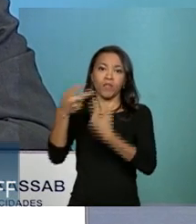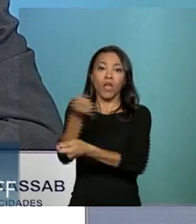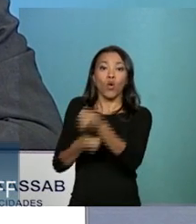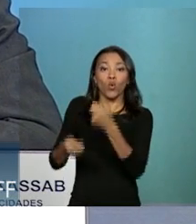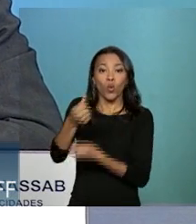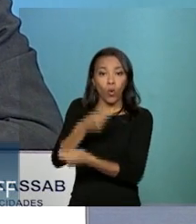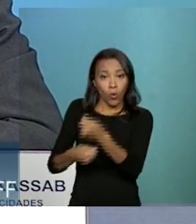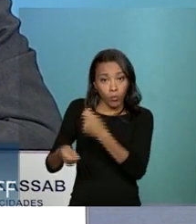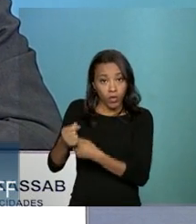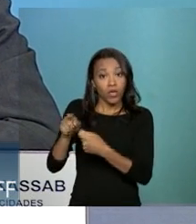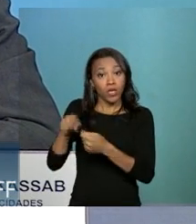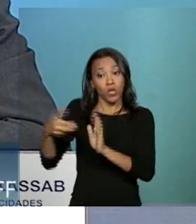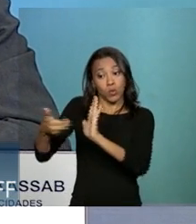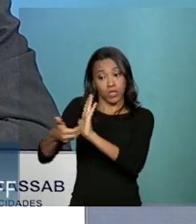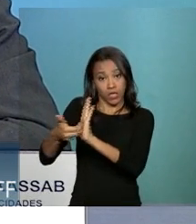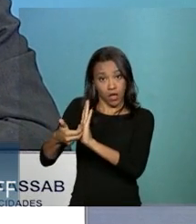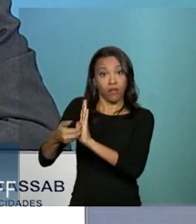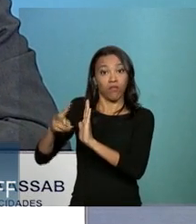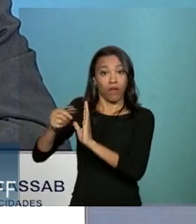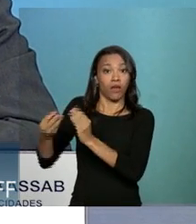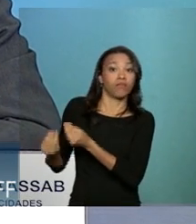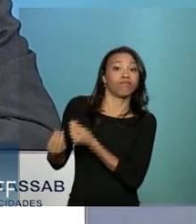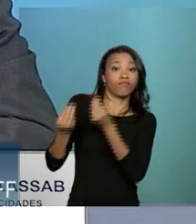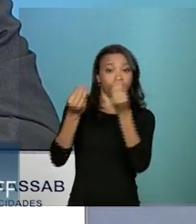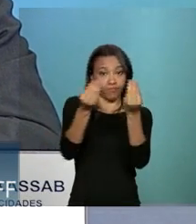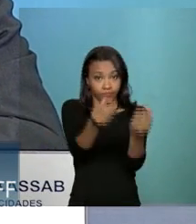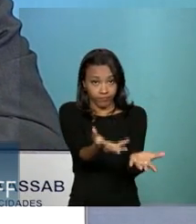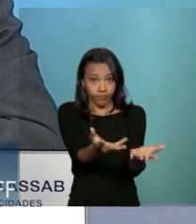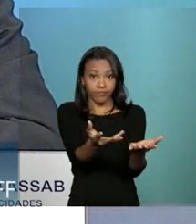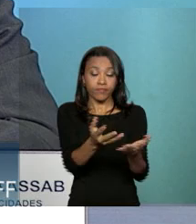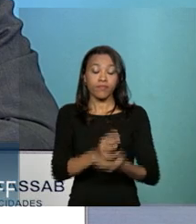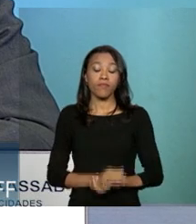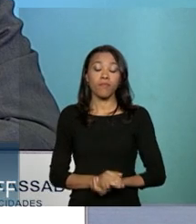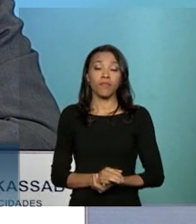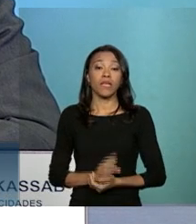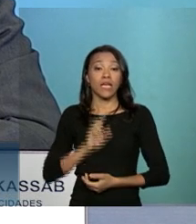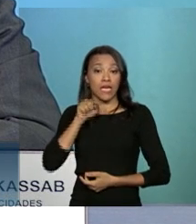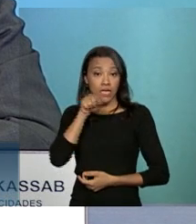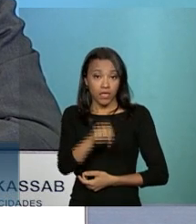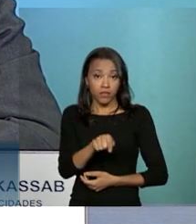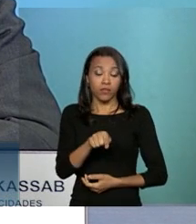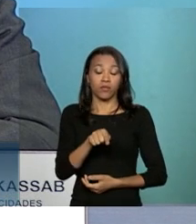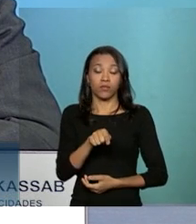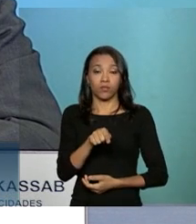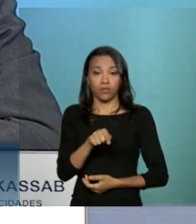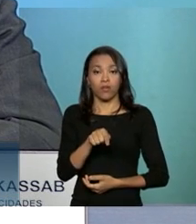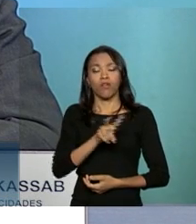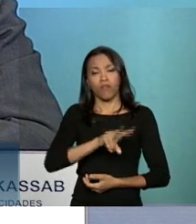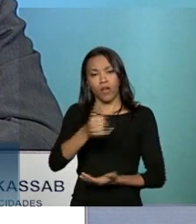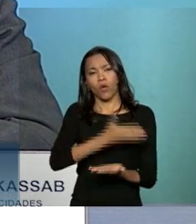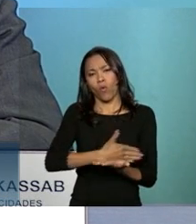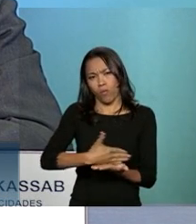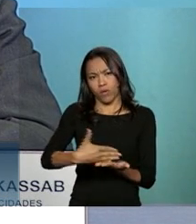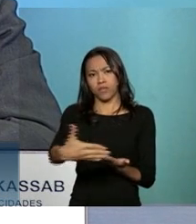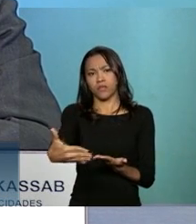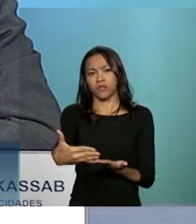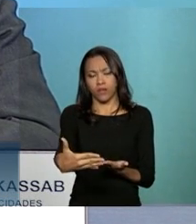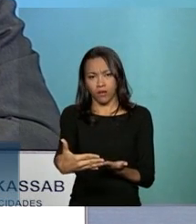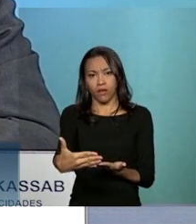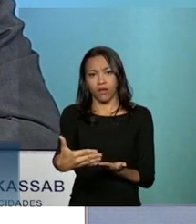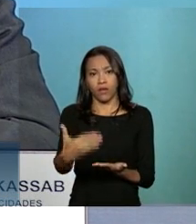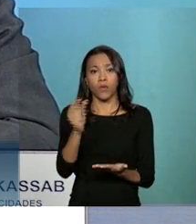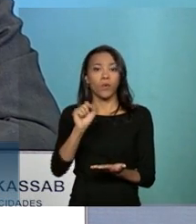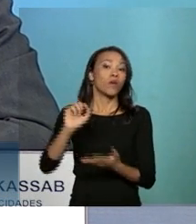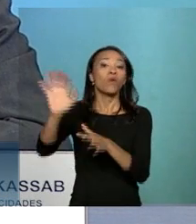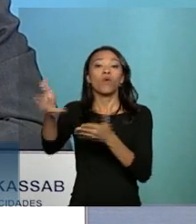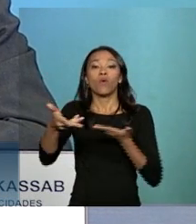encaminhar a partir de agora. E isso será iniciado formalmente com esse